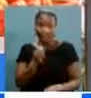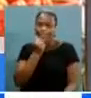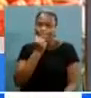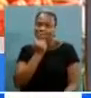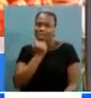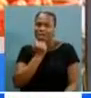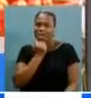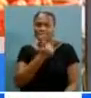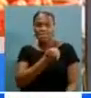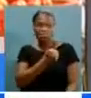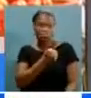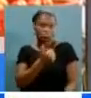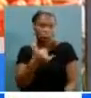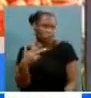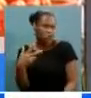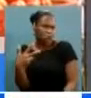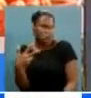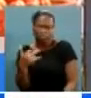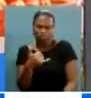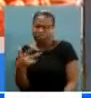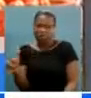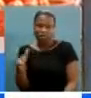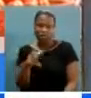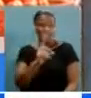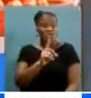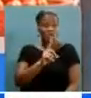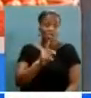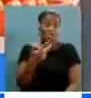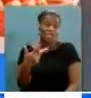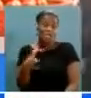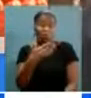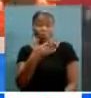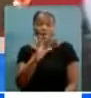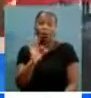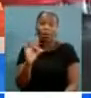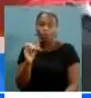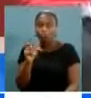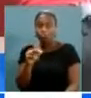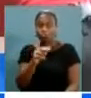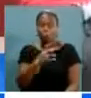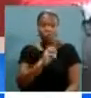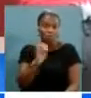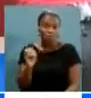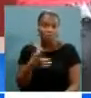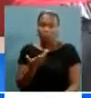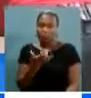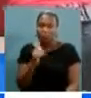Manga não está bem, 5,200, 5,600, 1,40, 30, 20, 10,